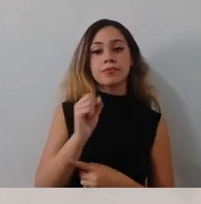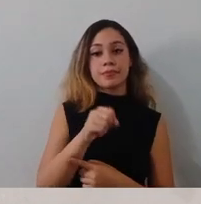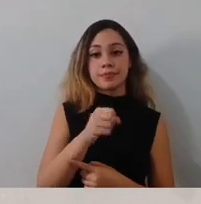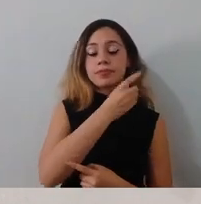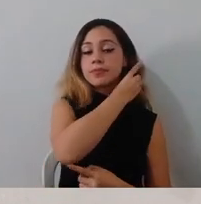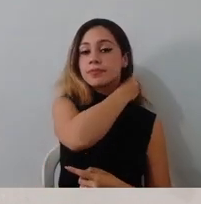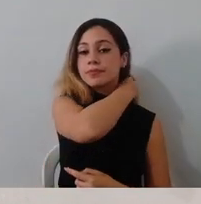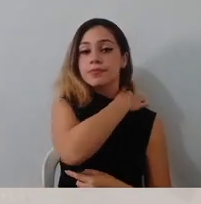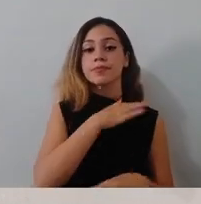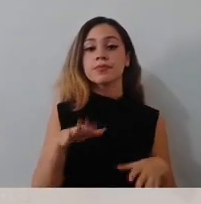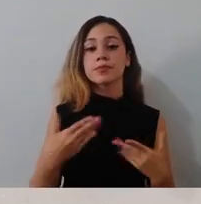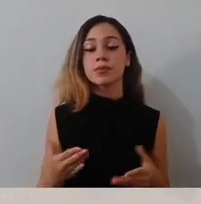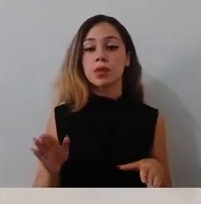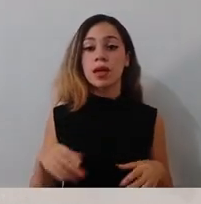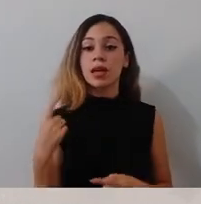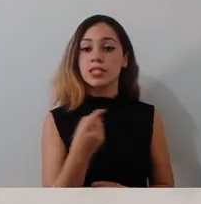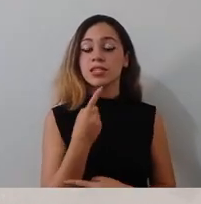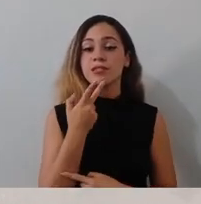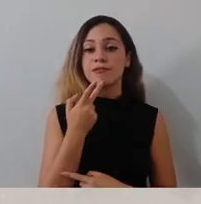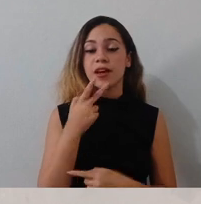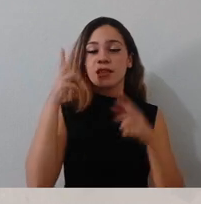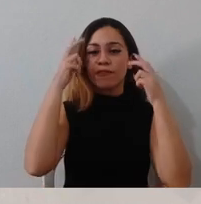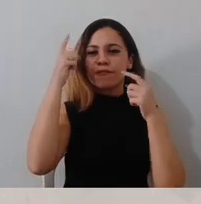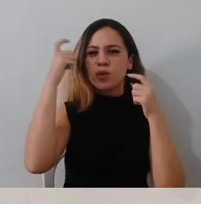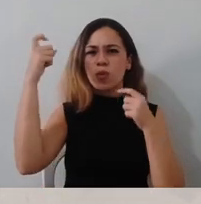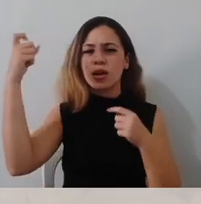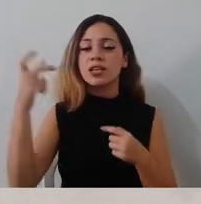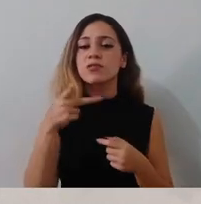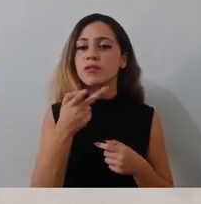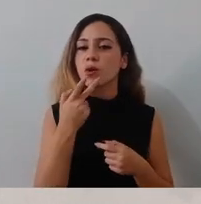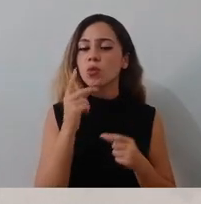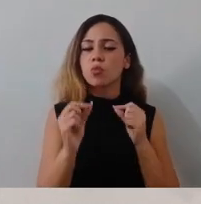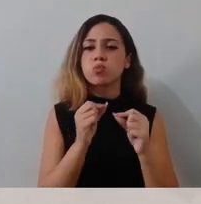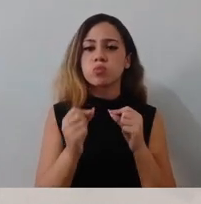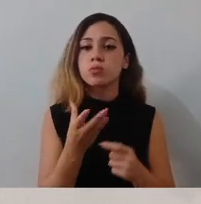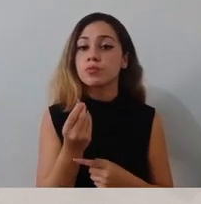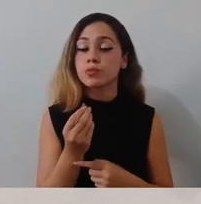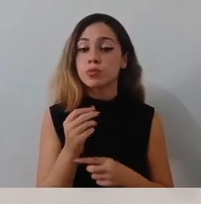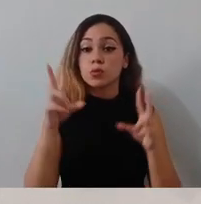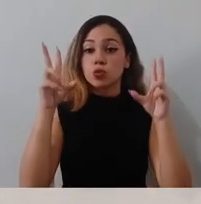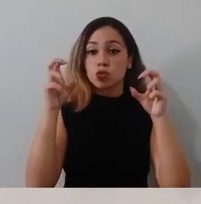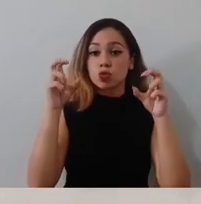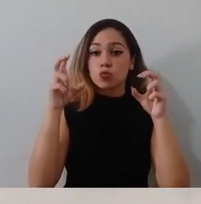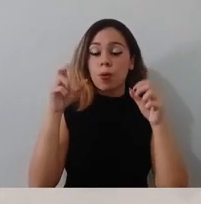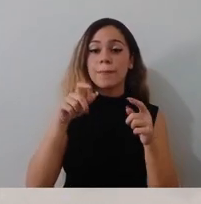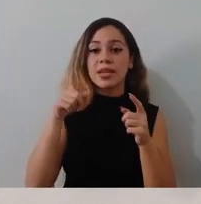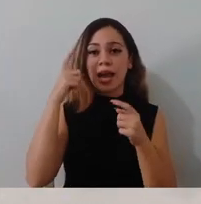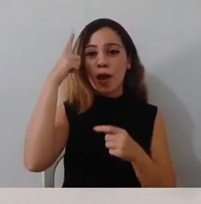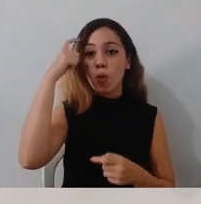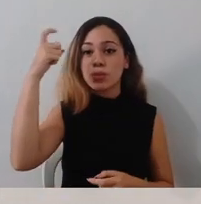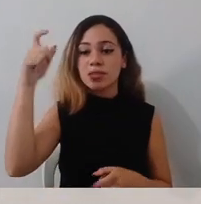sinais. Sim. E quando a gente fala de violência, né, você falou muito para mim durante a nossa conversa sobre